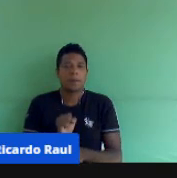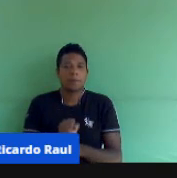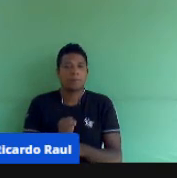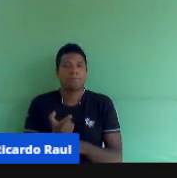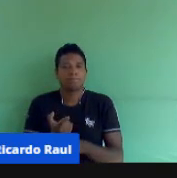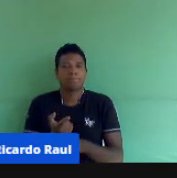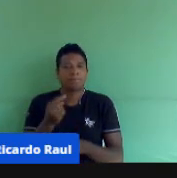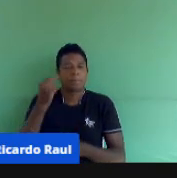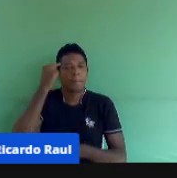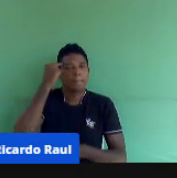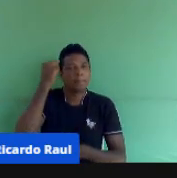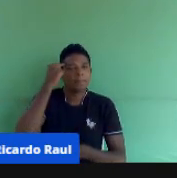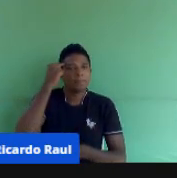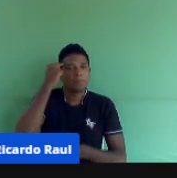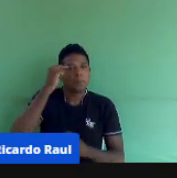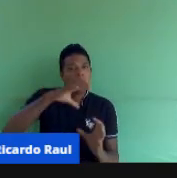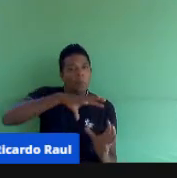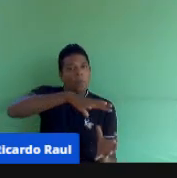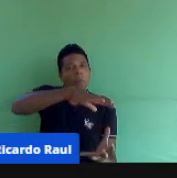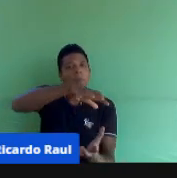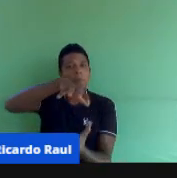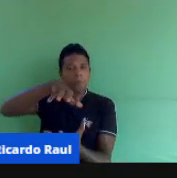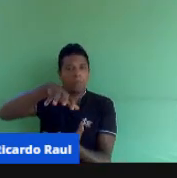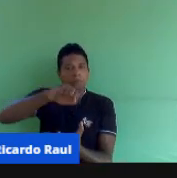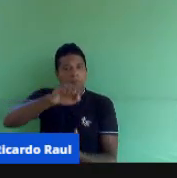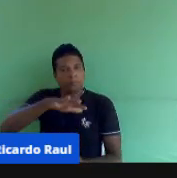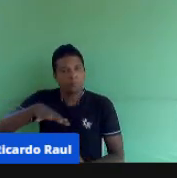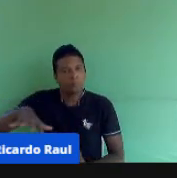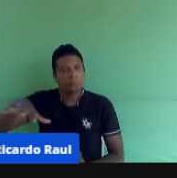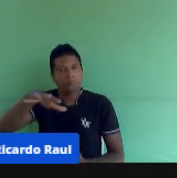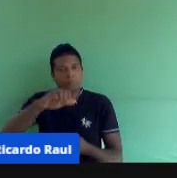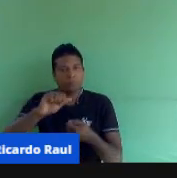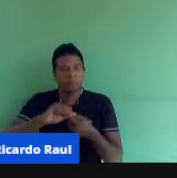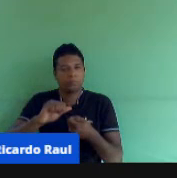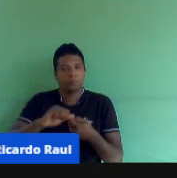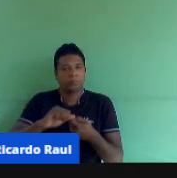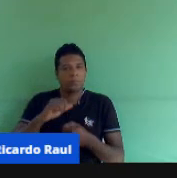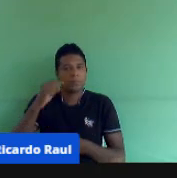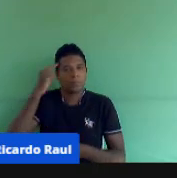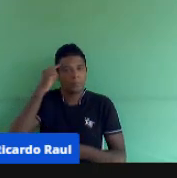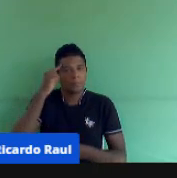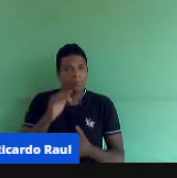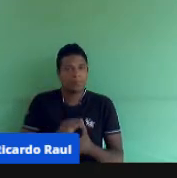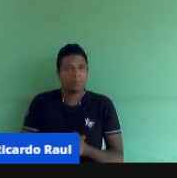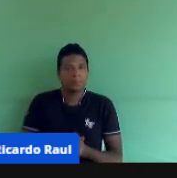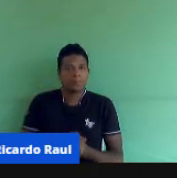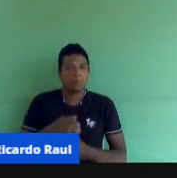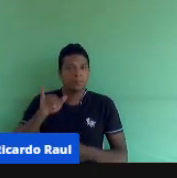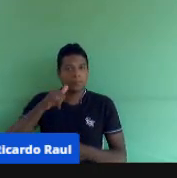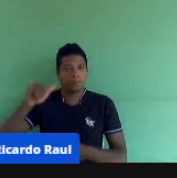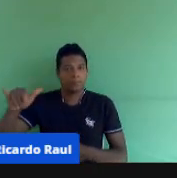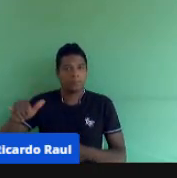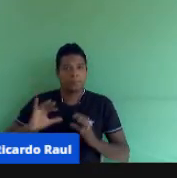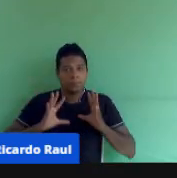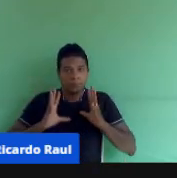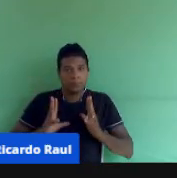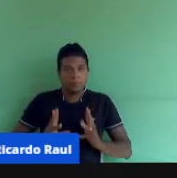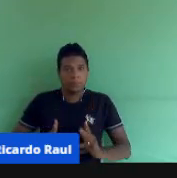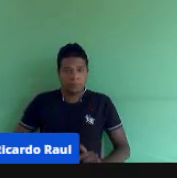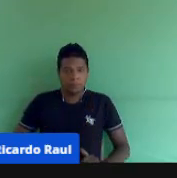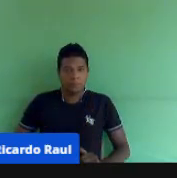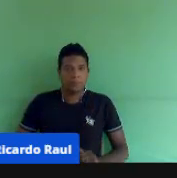é o pensar global e agir local, né? Pensar nos nossos, né? O 7 aí é uma energia limpa e acessível para todo